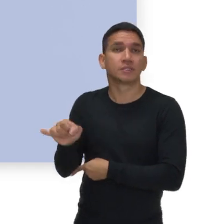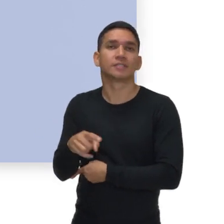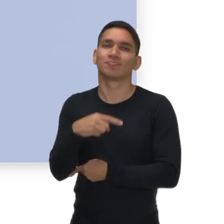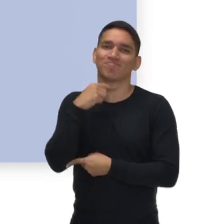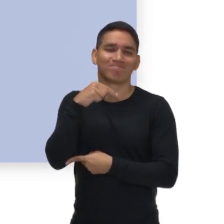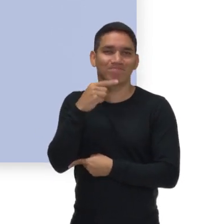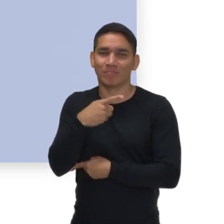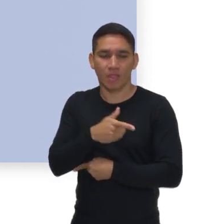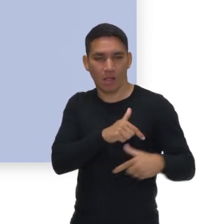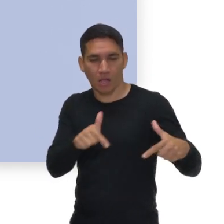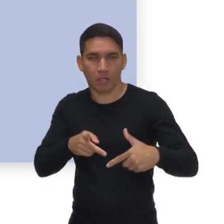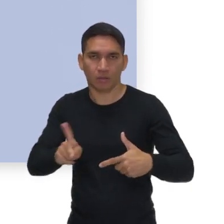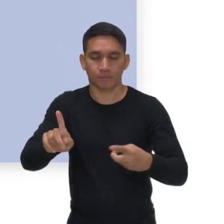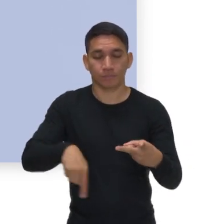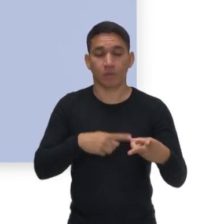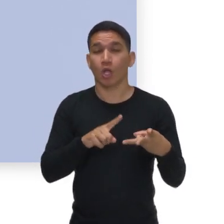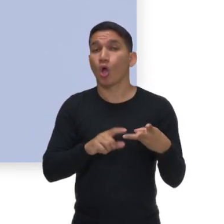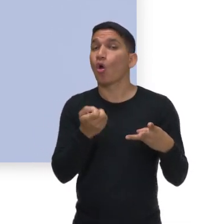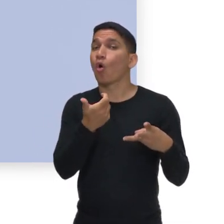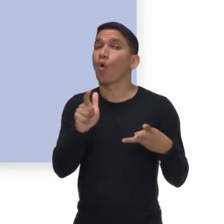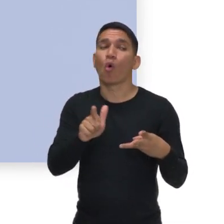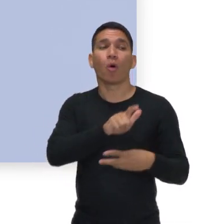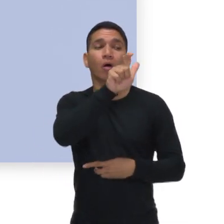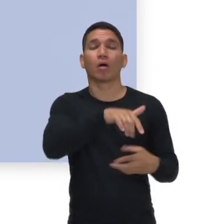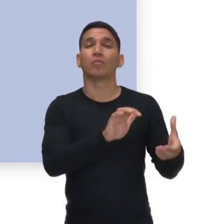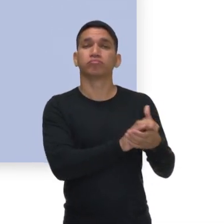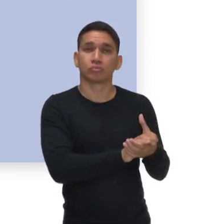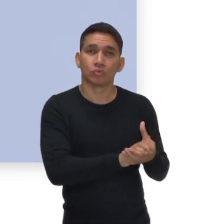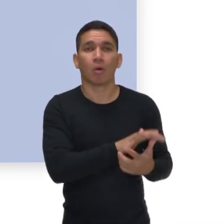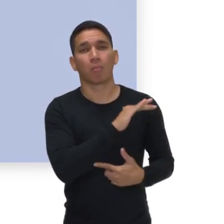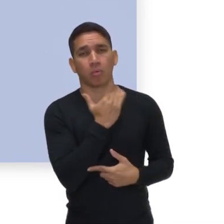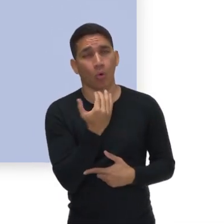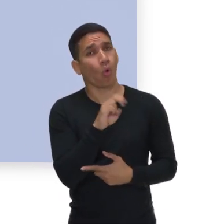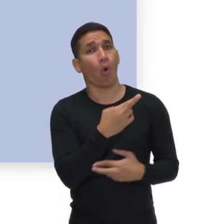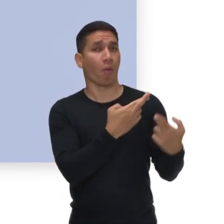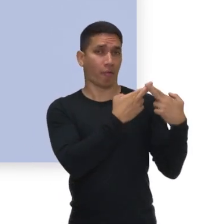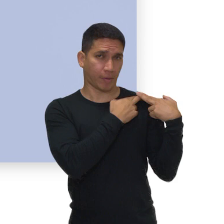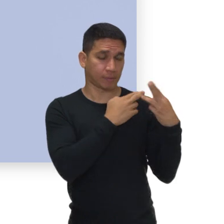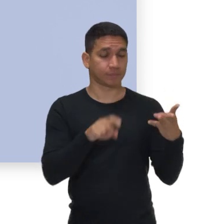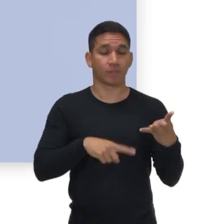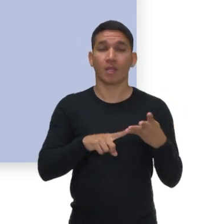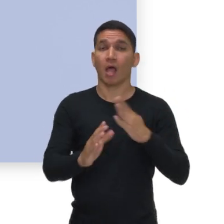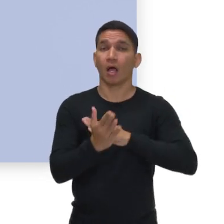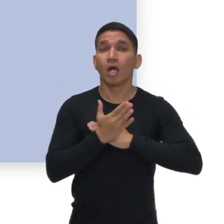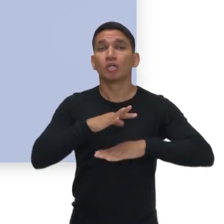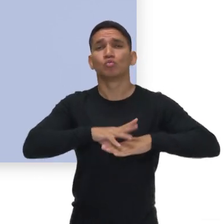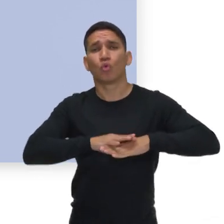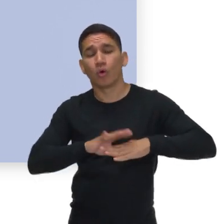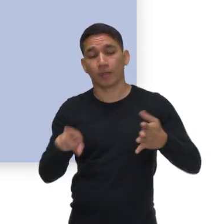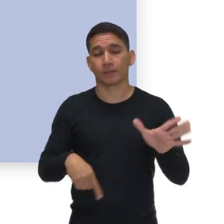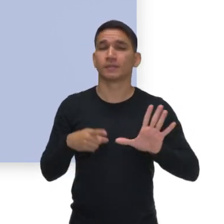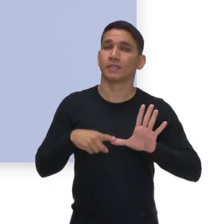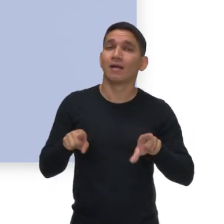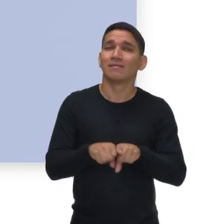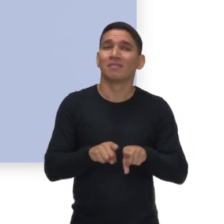por invalidez, pensão por morte do cônjuge ou dos responsáveis,